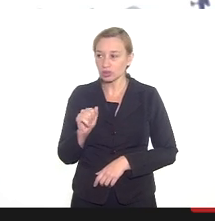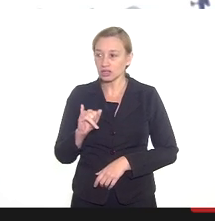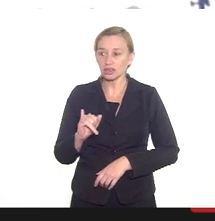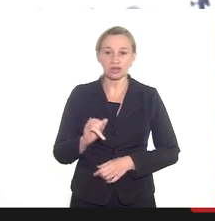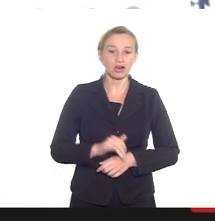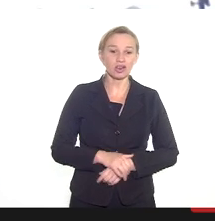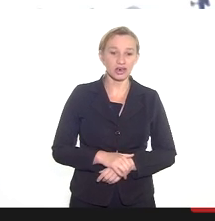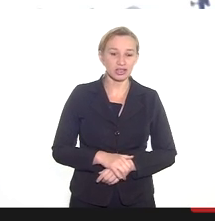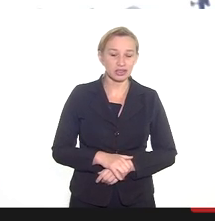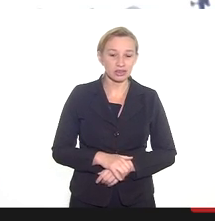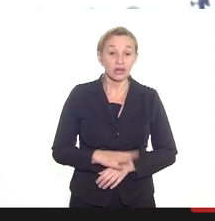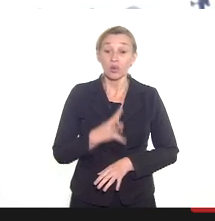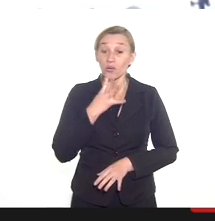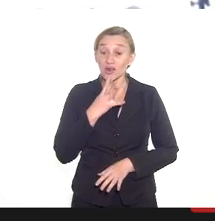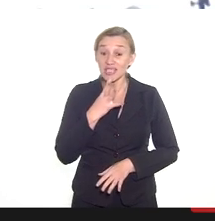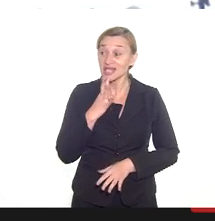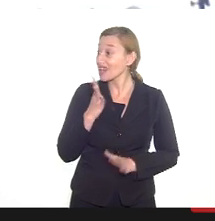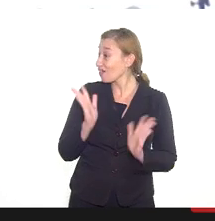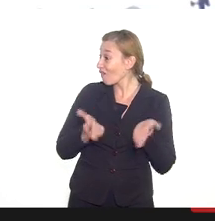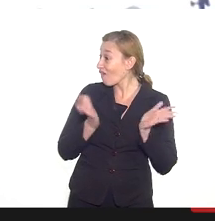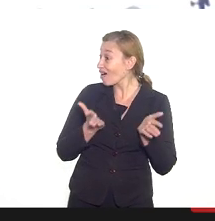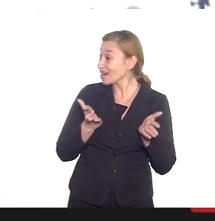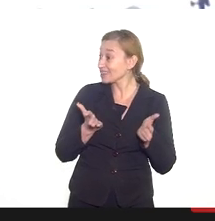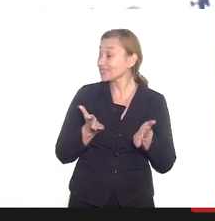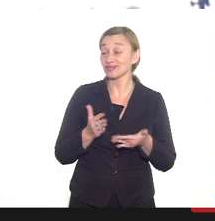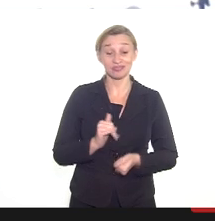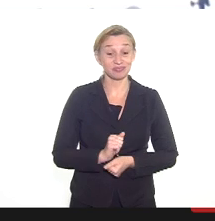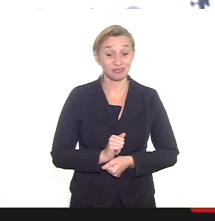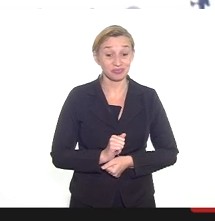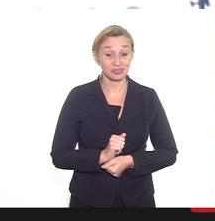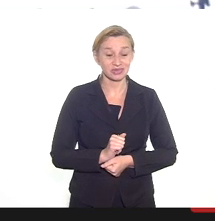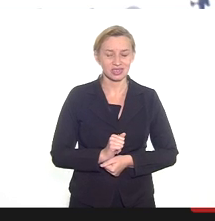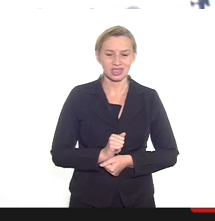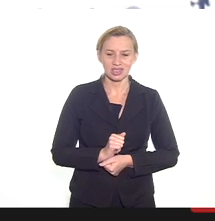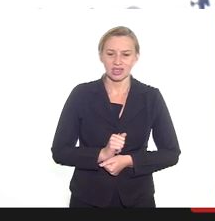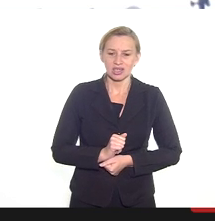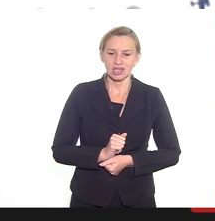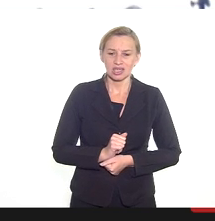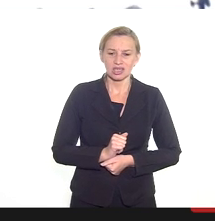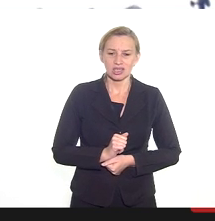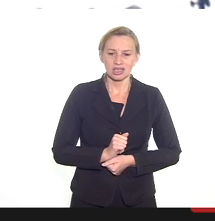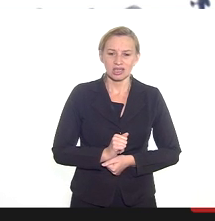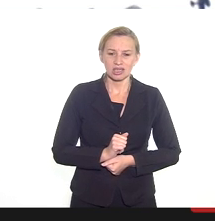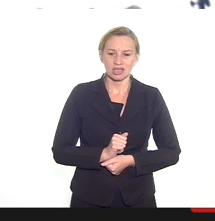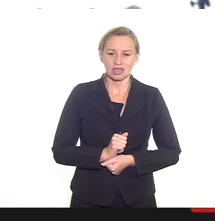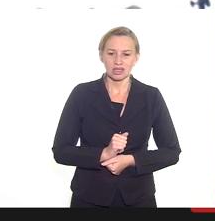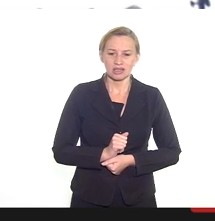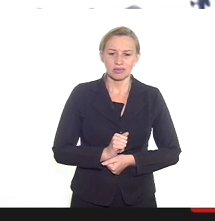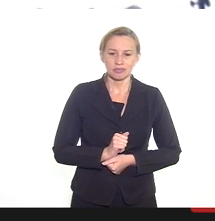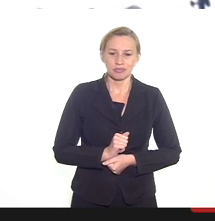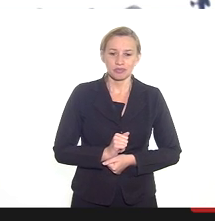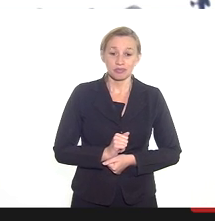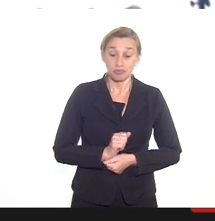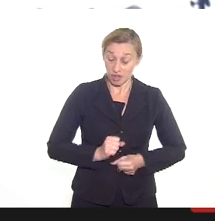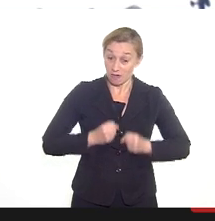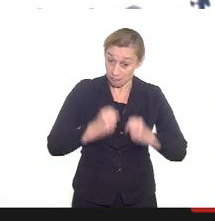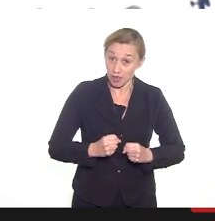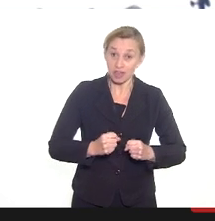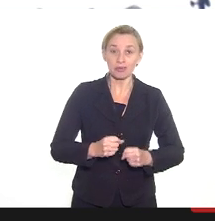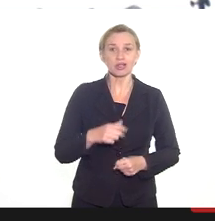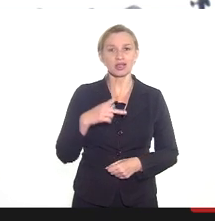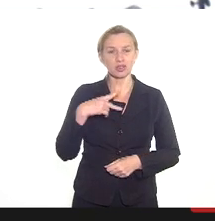conhecer também, muito se colocou de uma forma muito, digamos assim, firme na